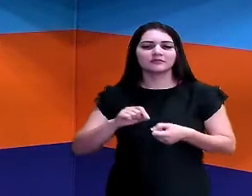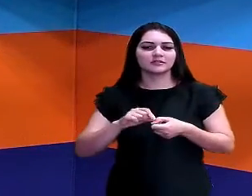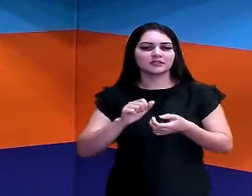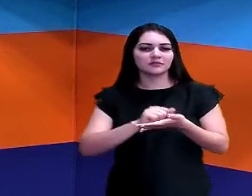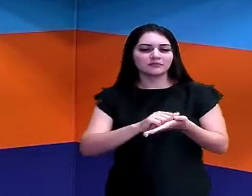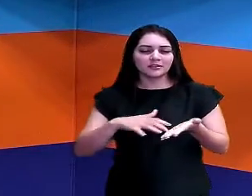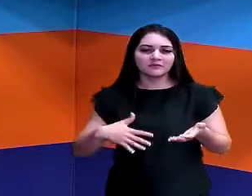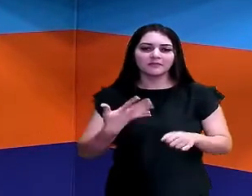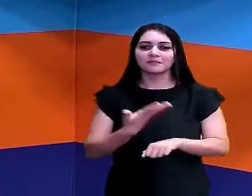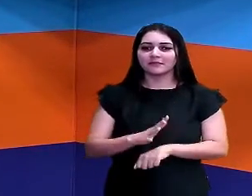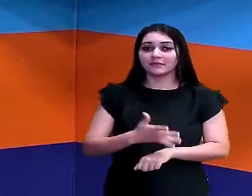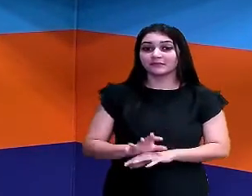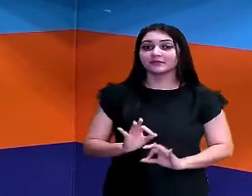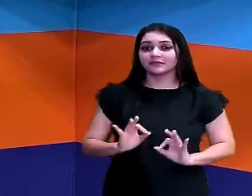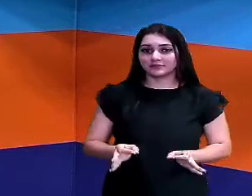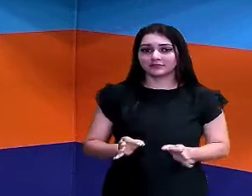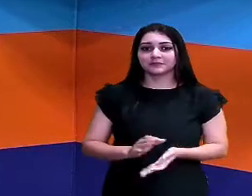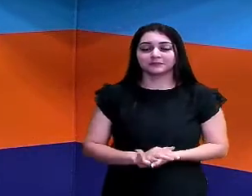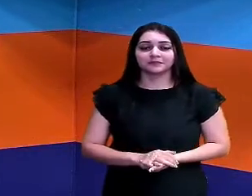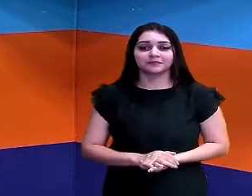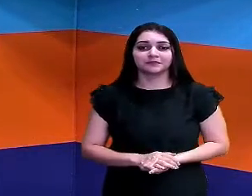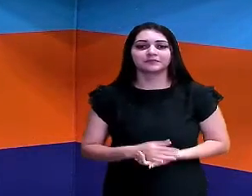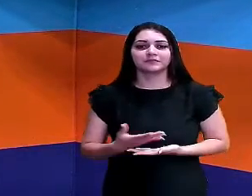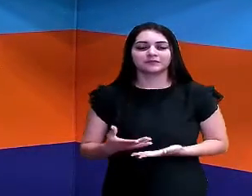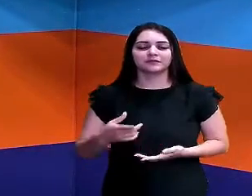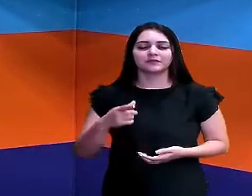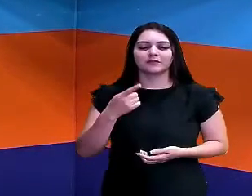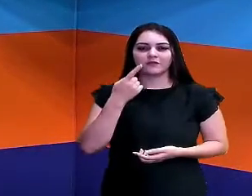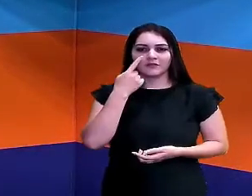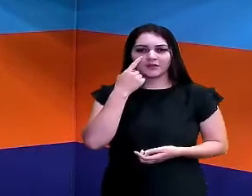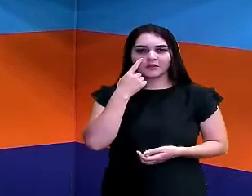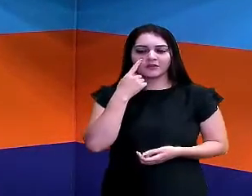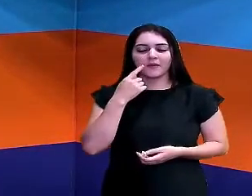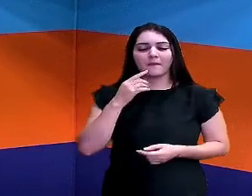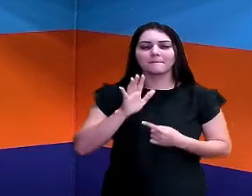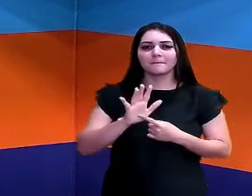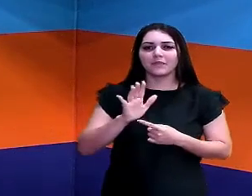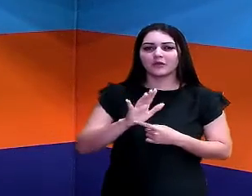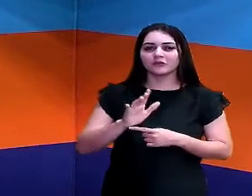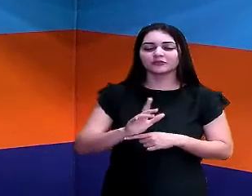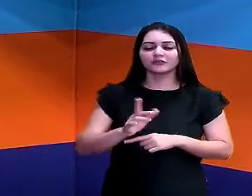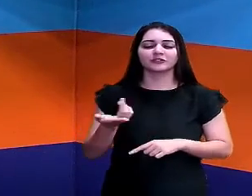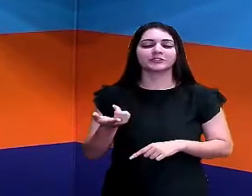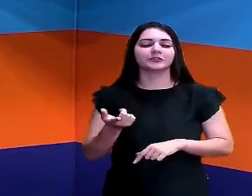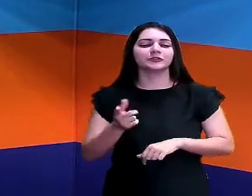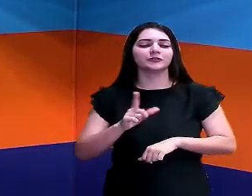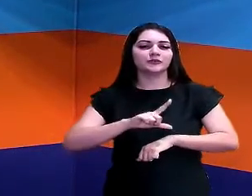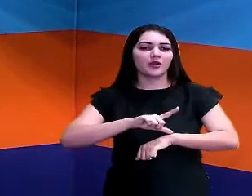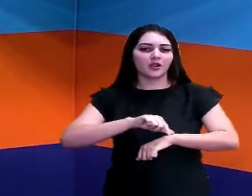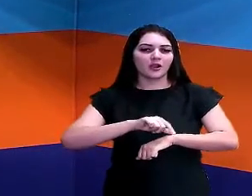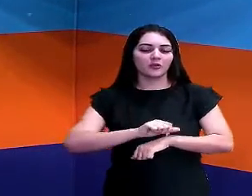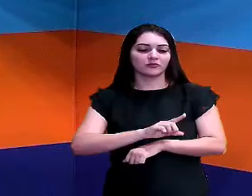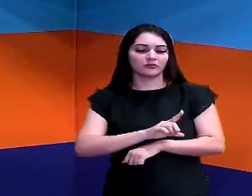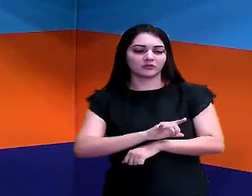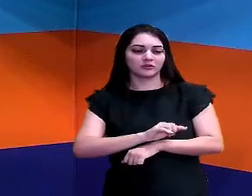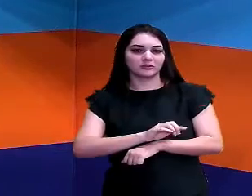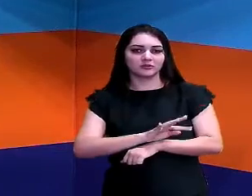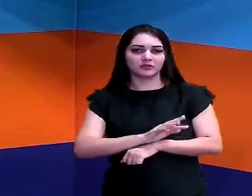para praticar, tá bom? Vamos lá. Liga o relógio digital ao horário correto marcado no relógio